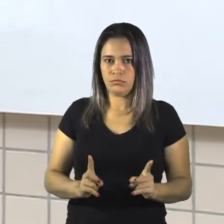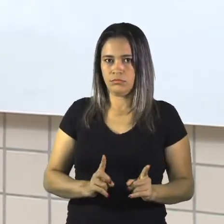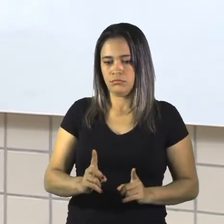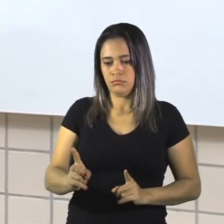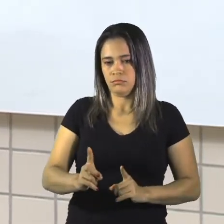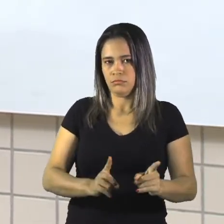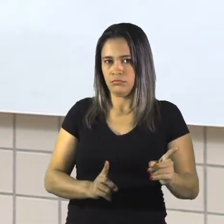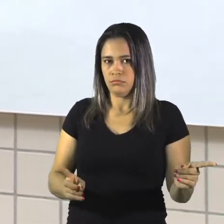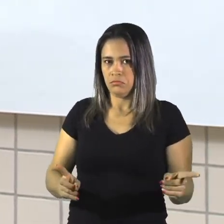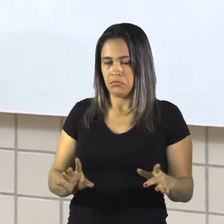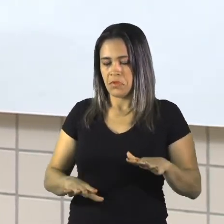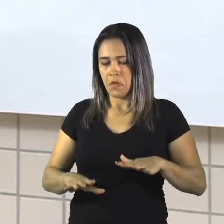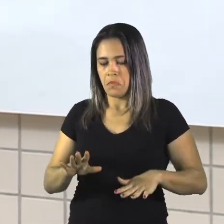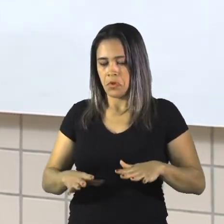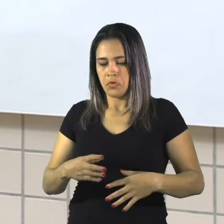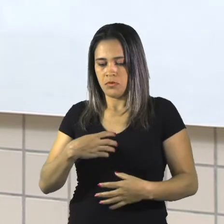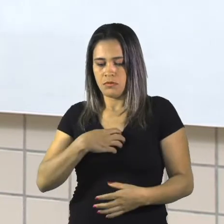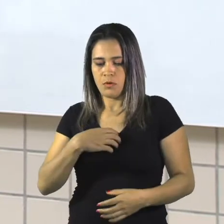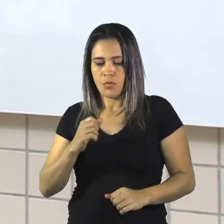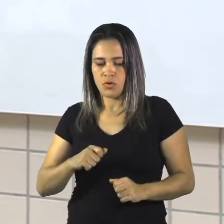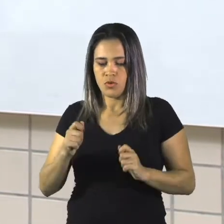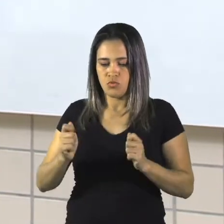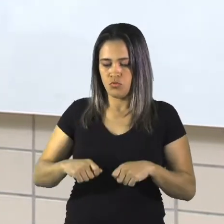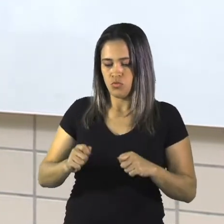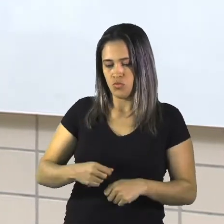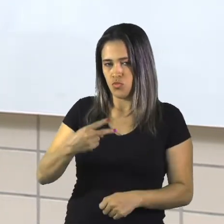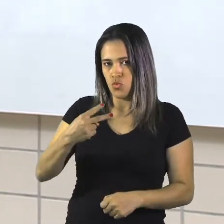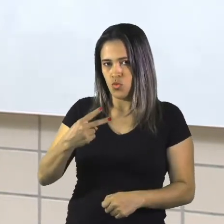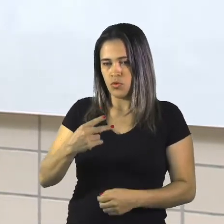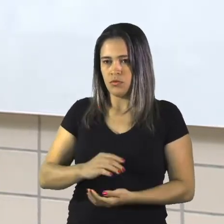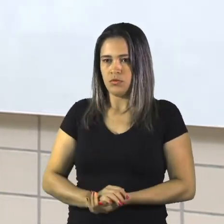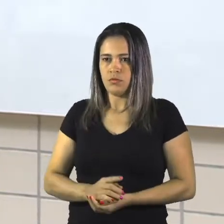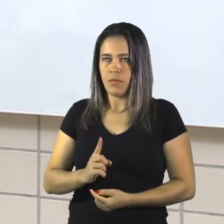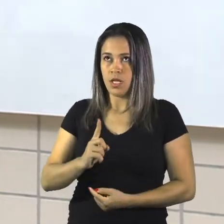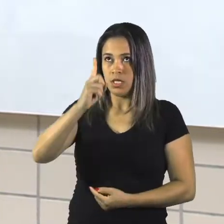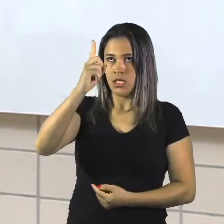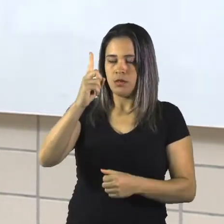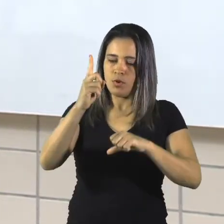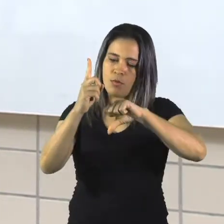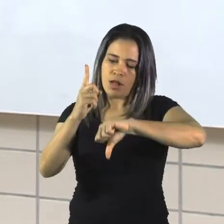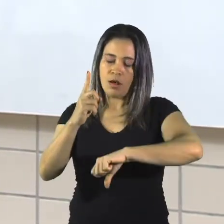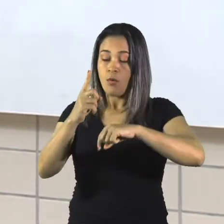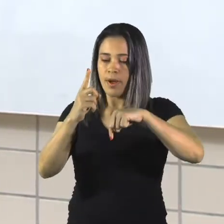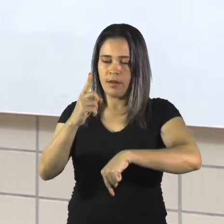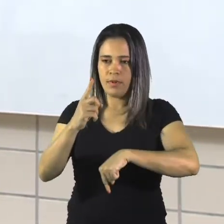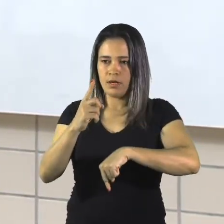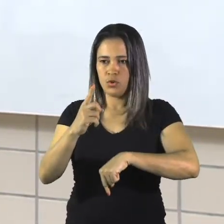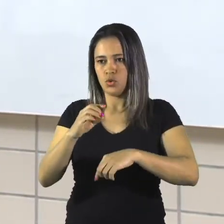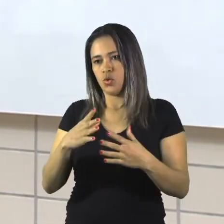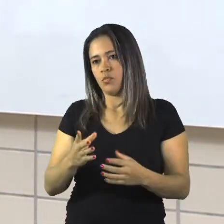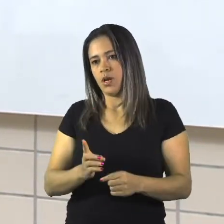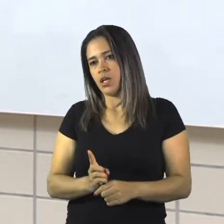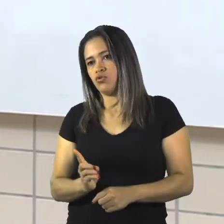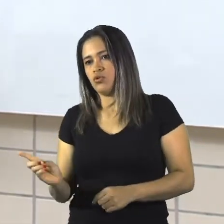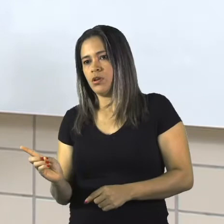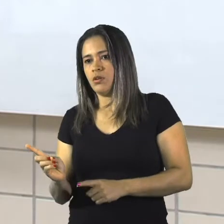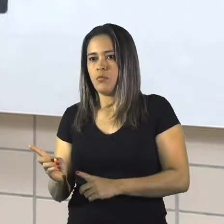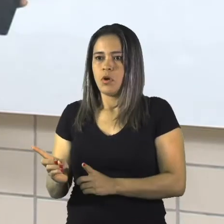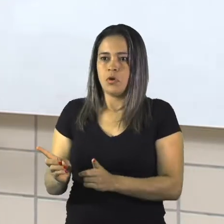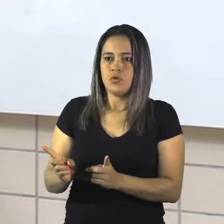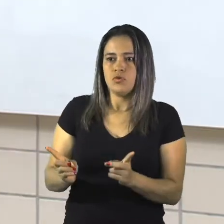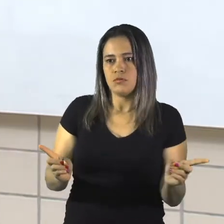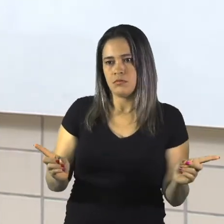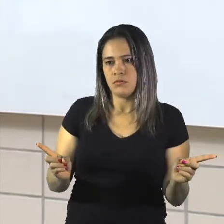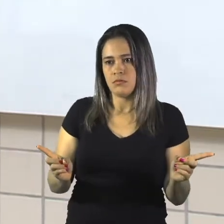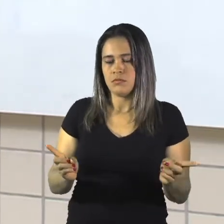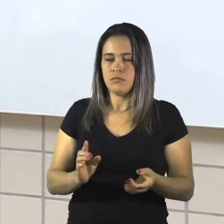e, dependendo do sentido, eu posso ter duas possibilidades de direções. Para cima ou para baixo, para a direita ou para